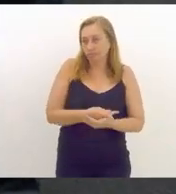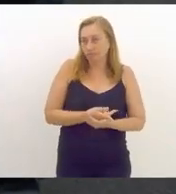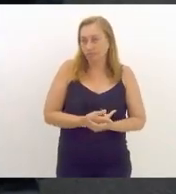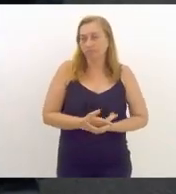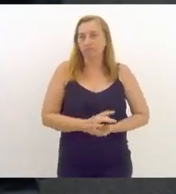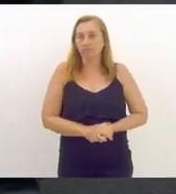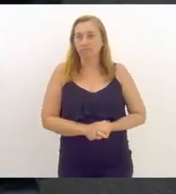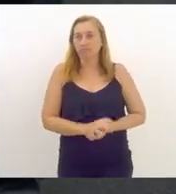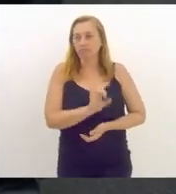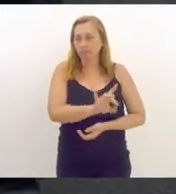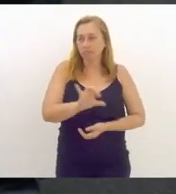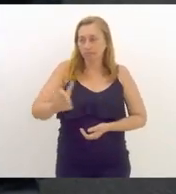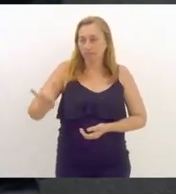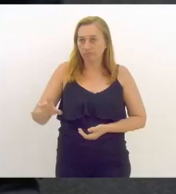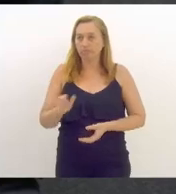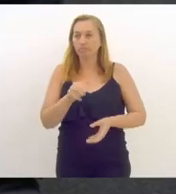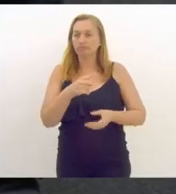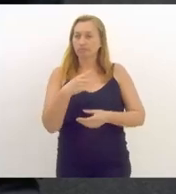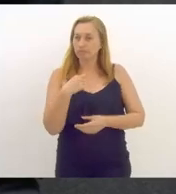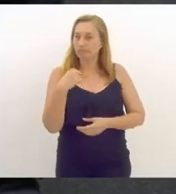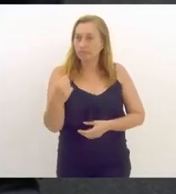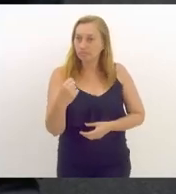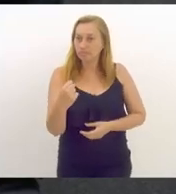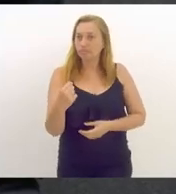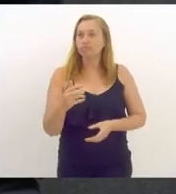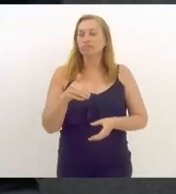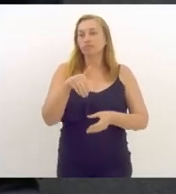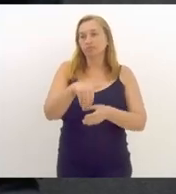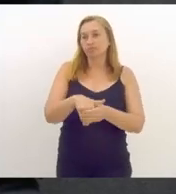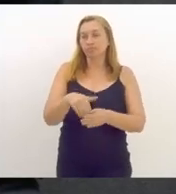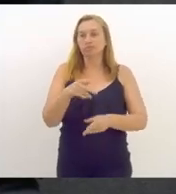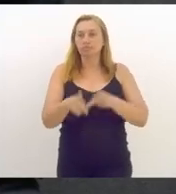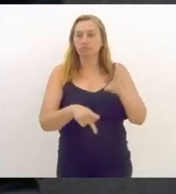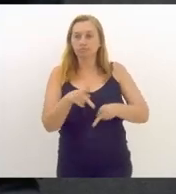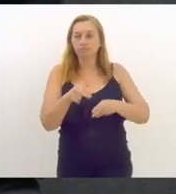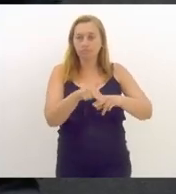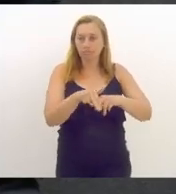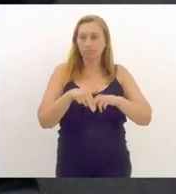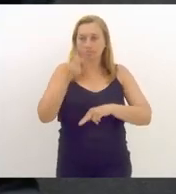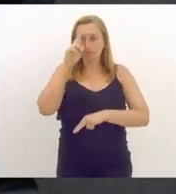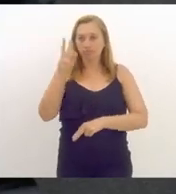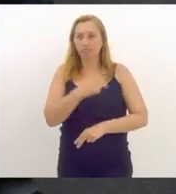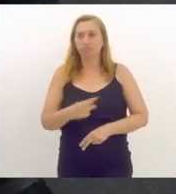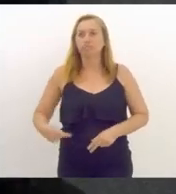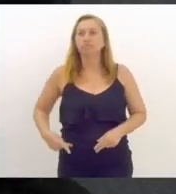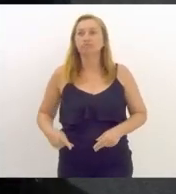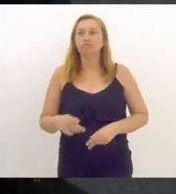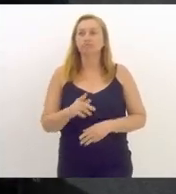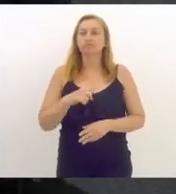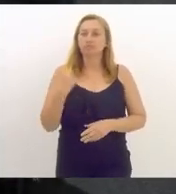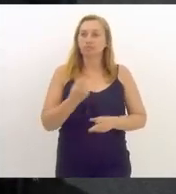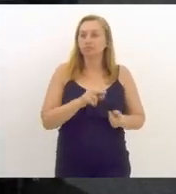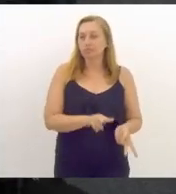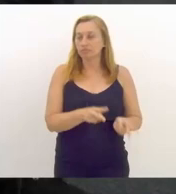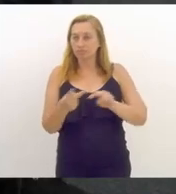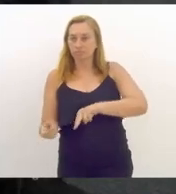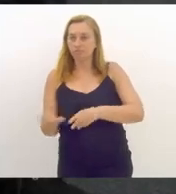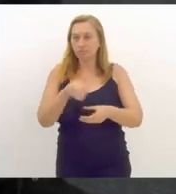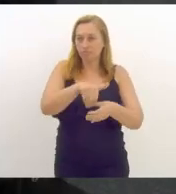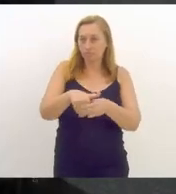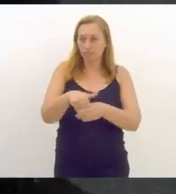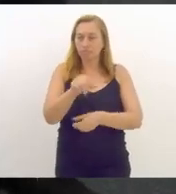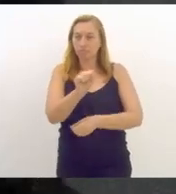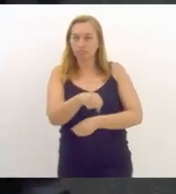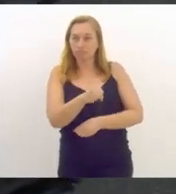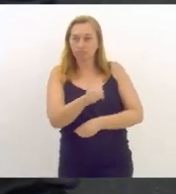cada um aqui tenha sido eleito e Eleita com o voto do povo é por isso o senhor presidente que a gente encaminha o voto